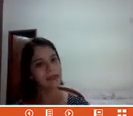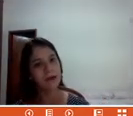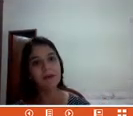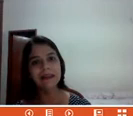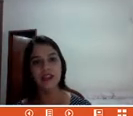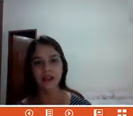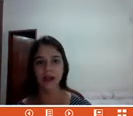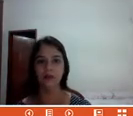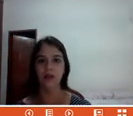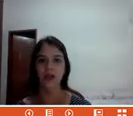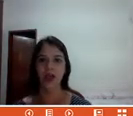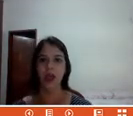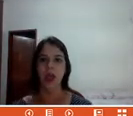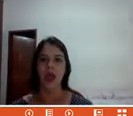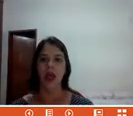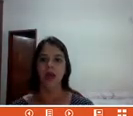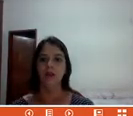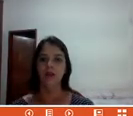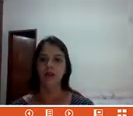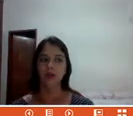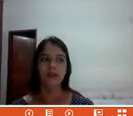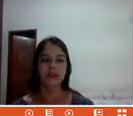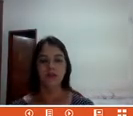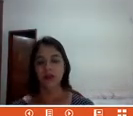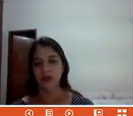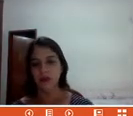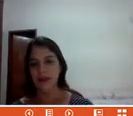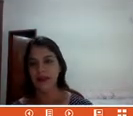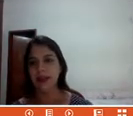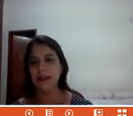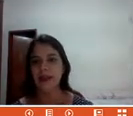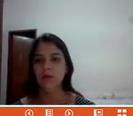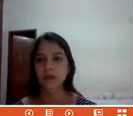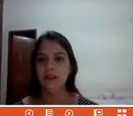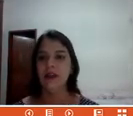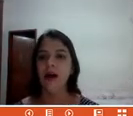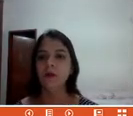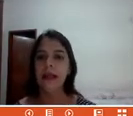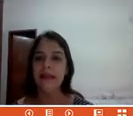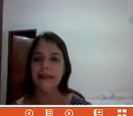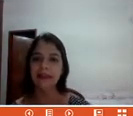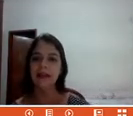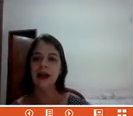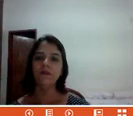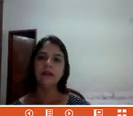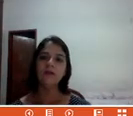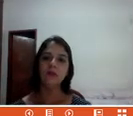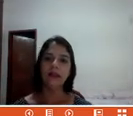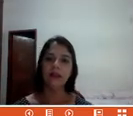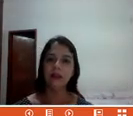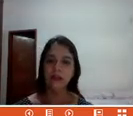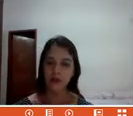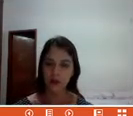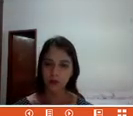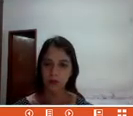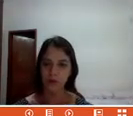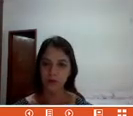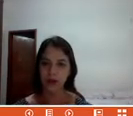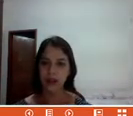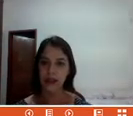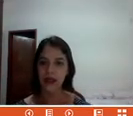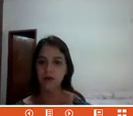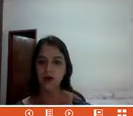que é ser batizado? Todas as pessoas elas recebem um sinal. Esse sinal vai simbolizar o seu